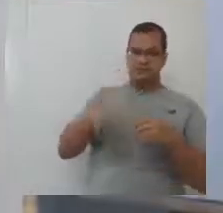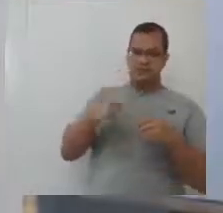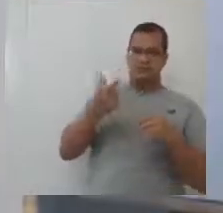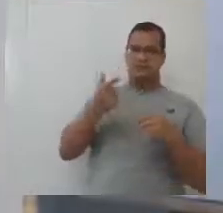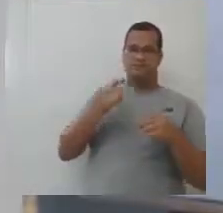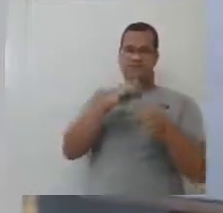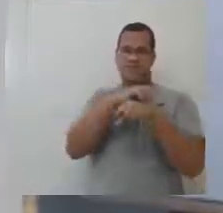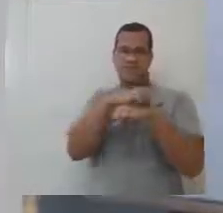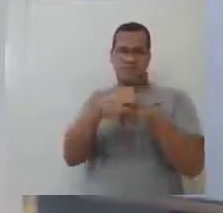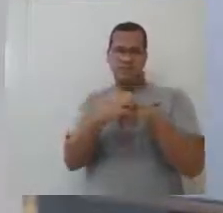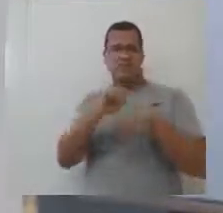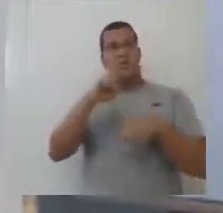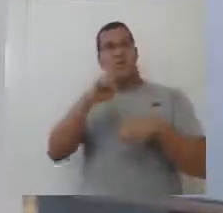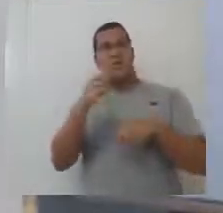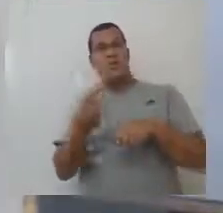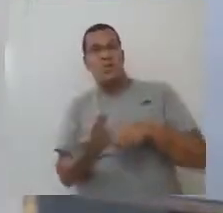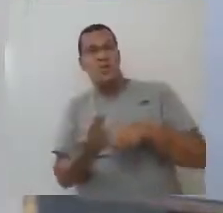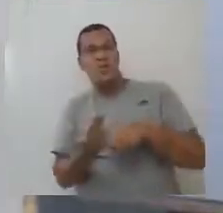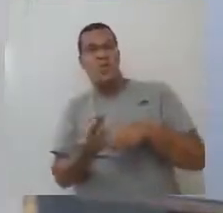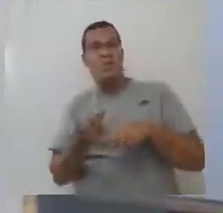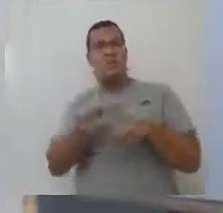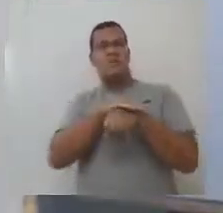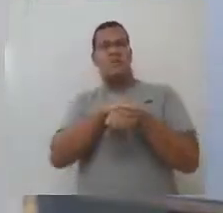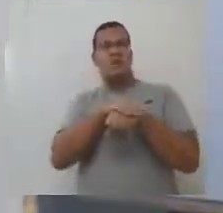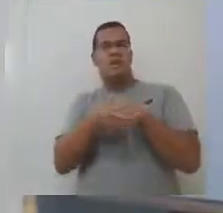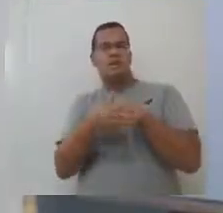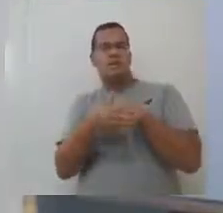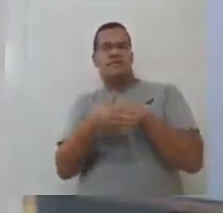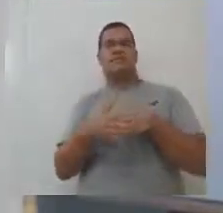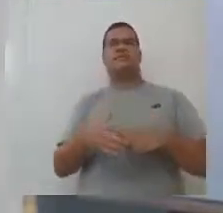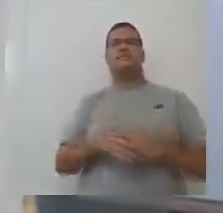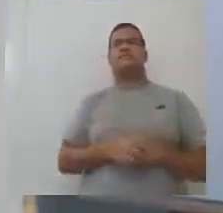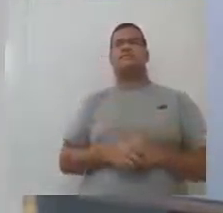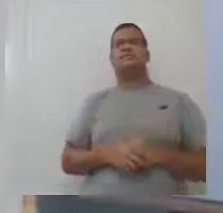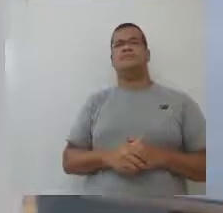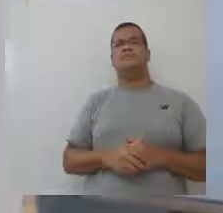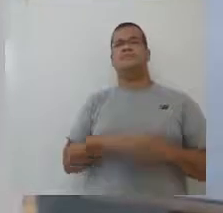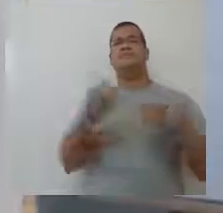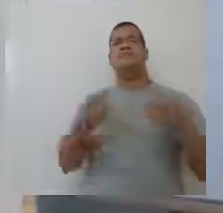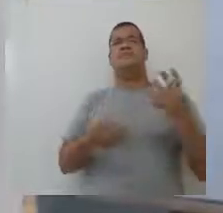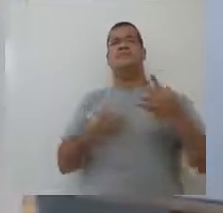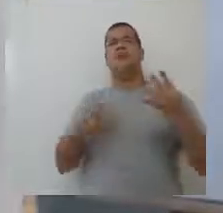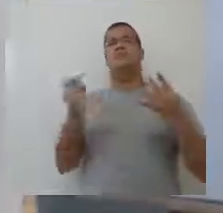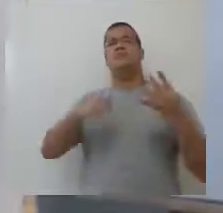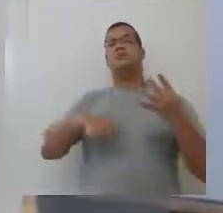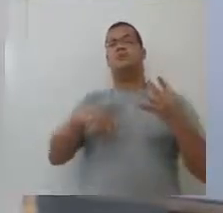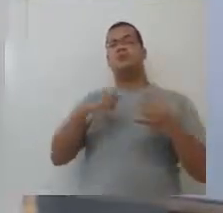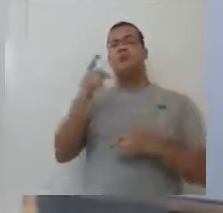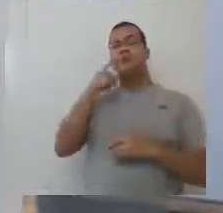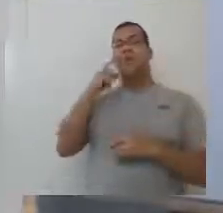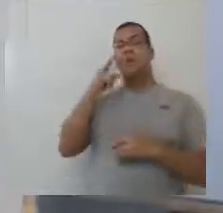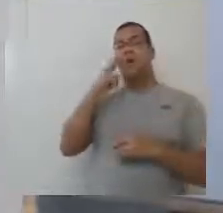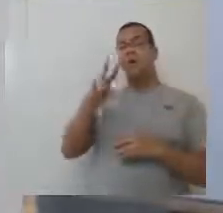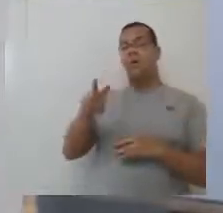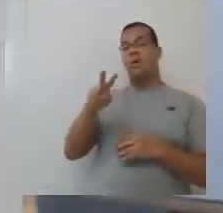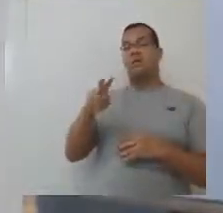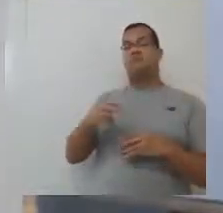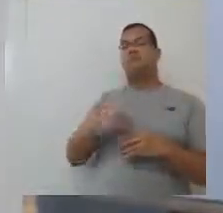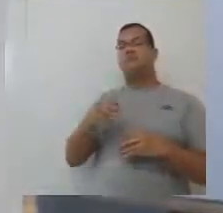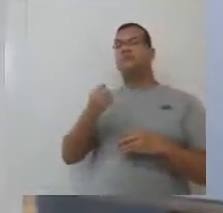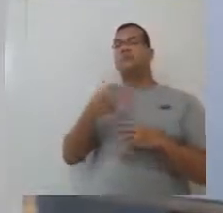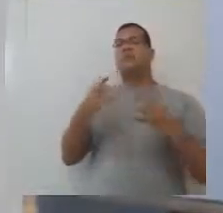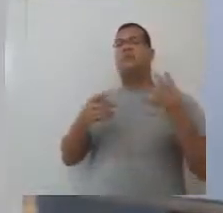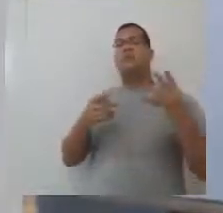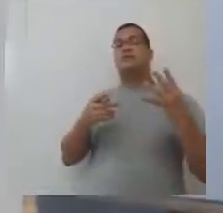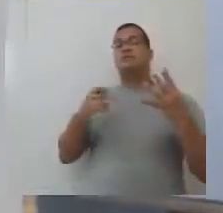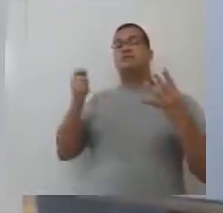recessiva ou híbrida. Vamos lá. Das 4 possibilidades, ei, olha para mim. Das 4 possibilidades que